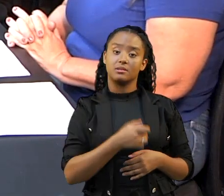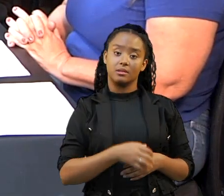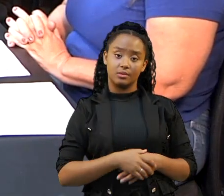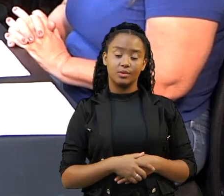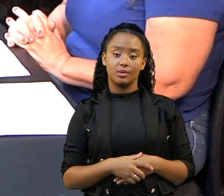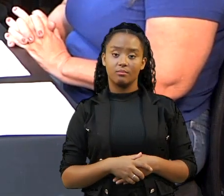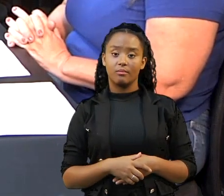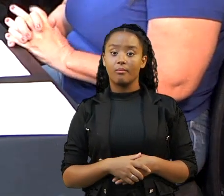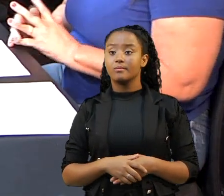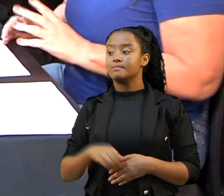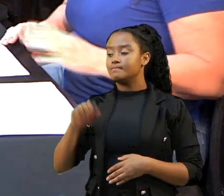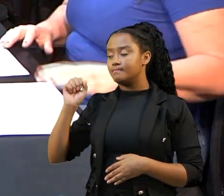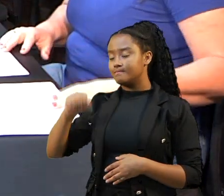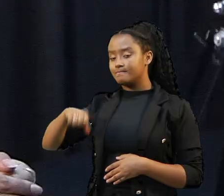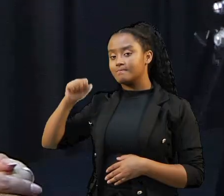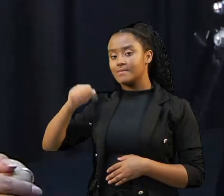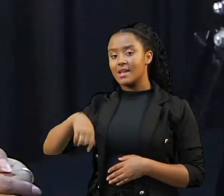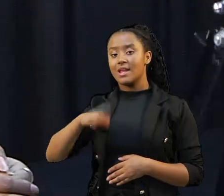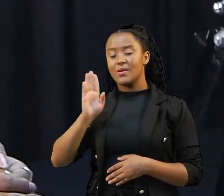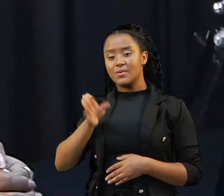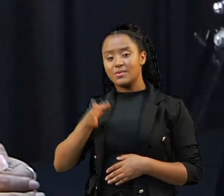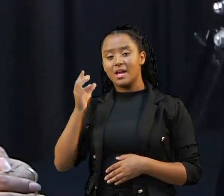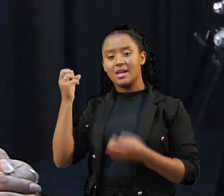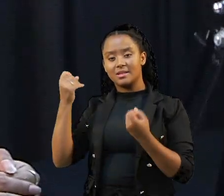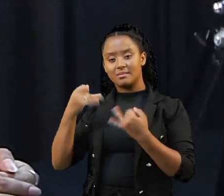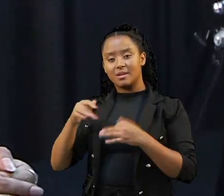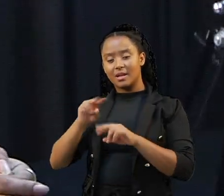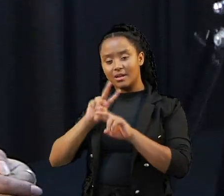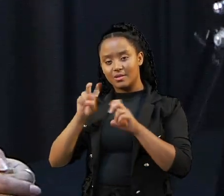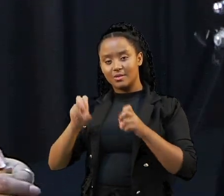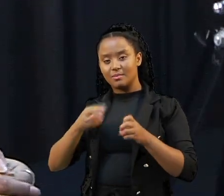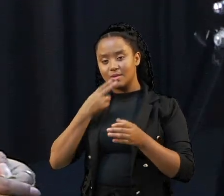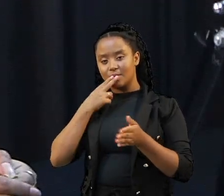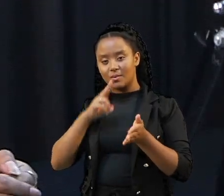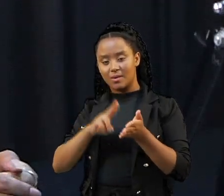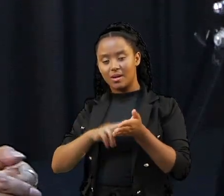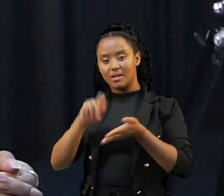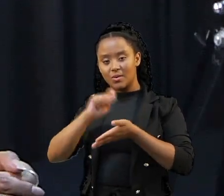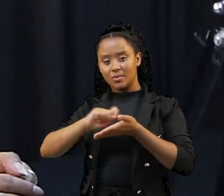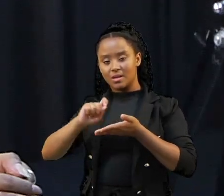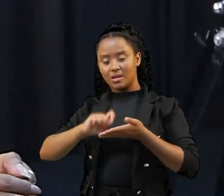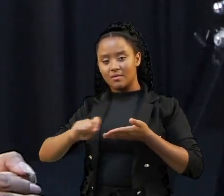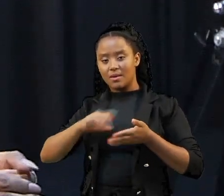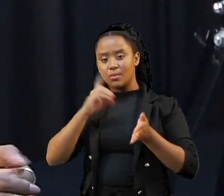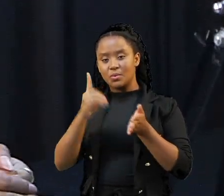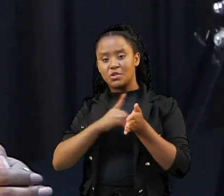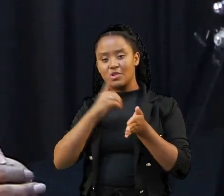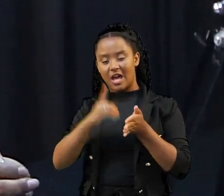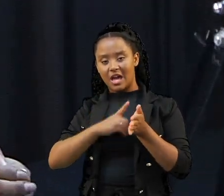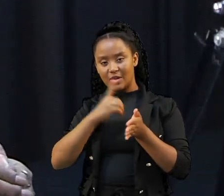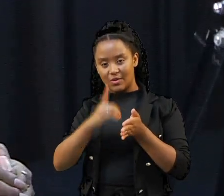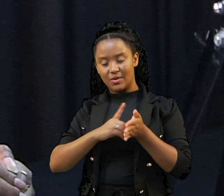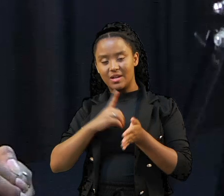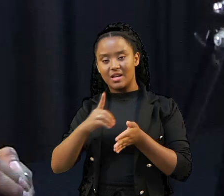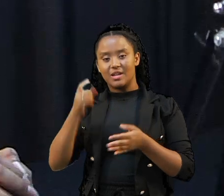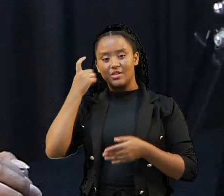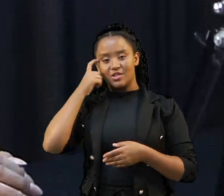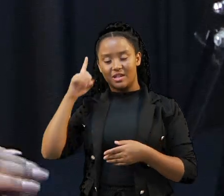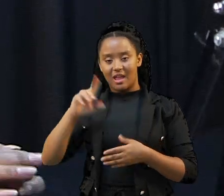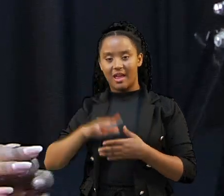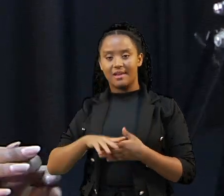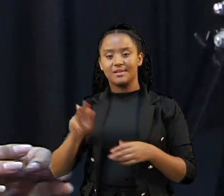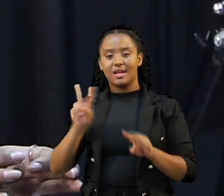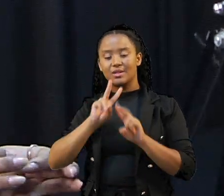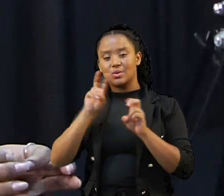Uhum. Eu comentei eu falei disso na carta que eu escrevi para o Diário de Ideias, né, sobre o